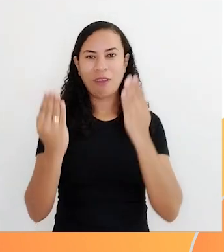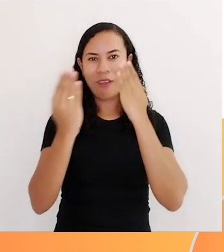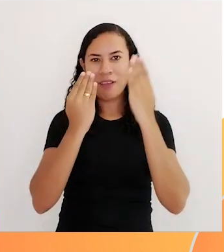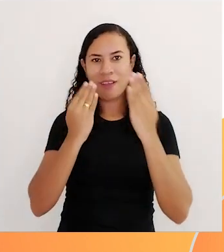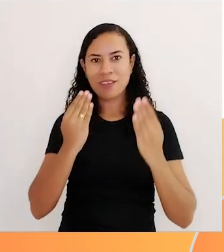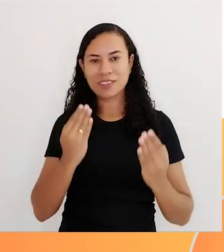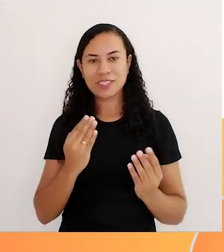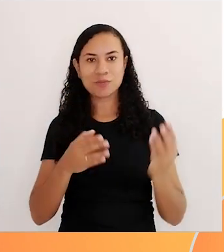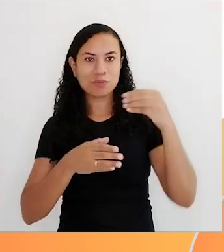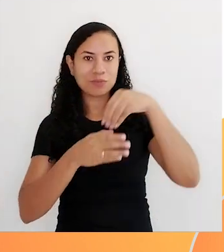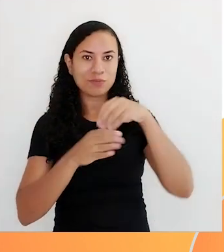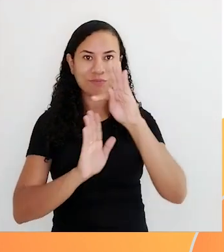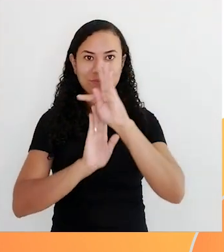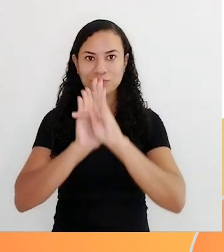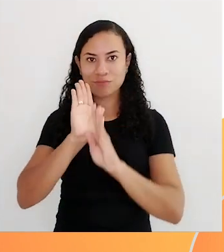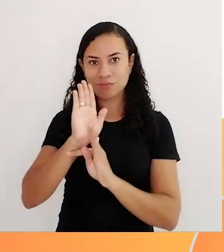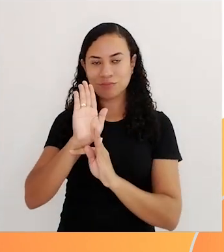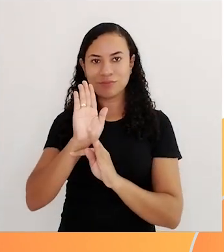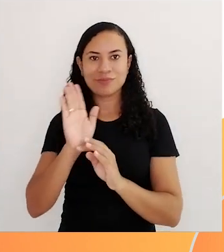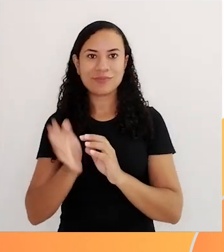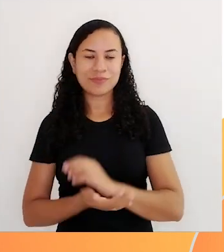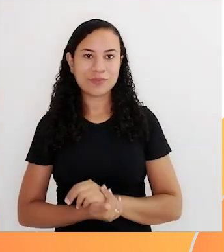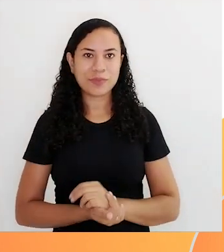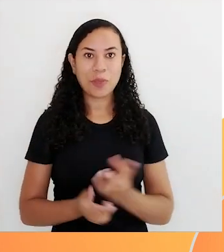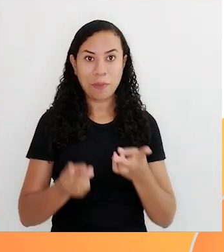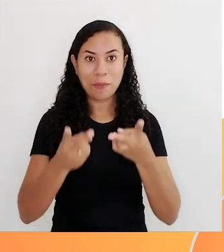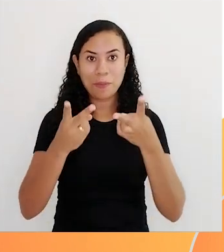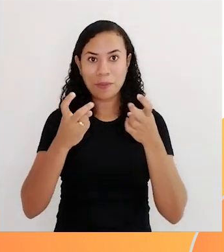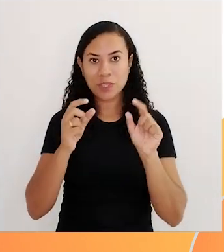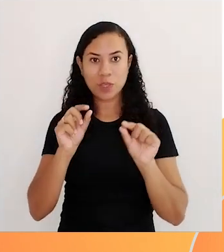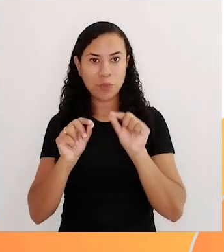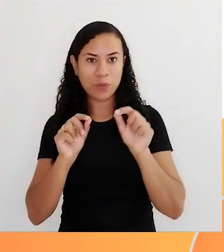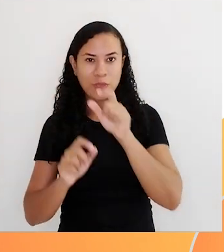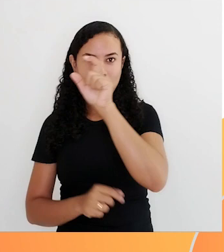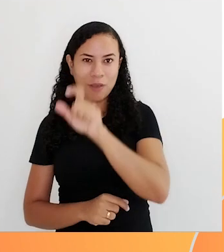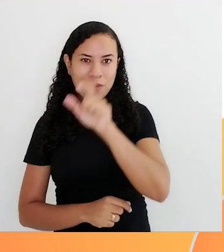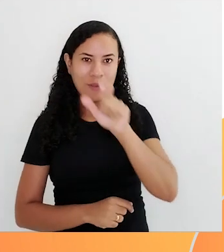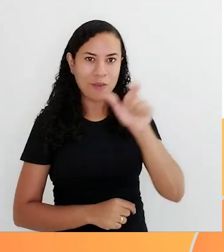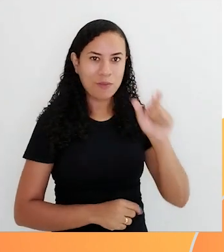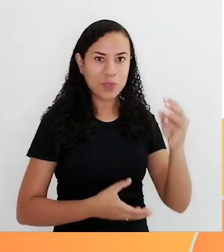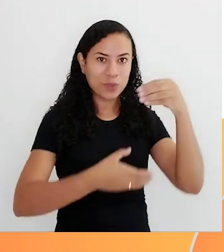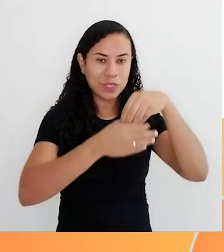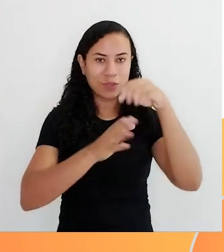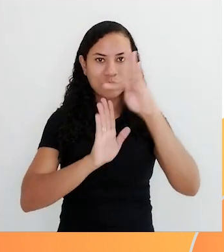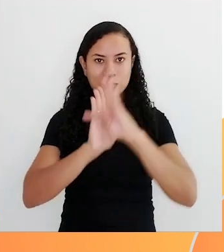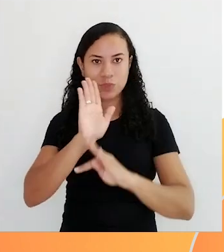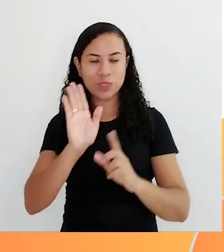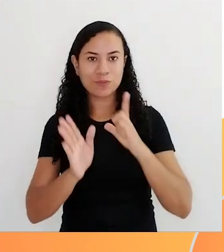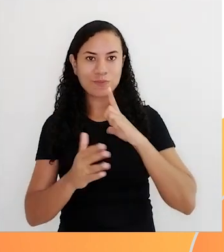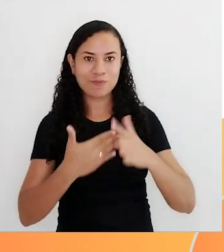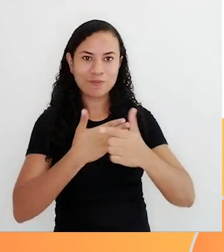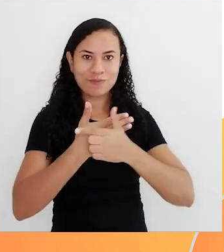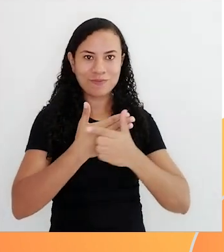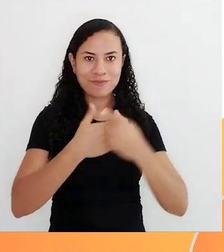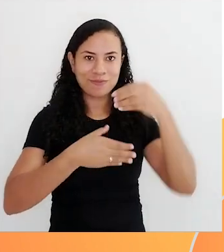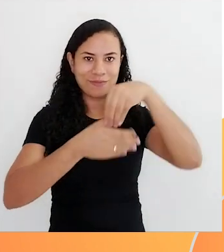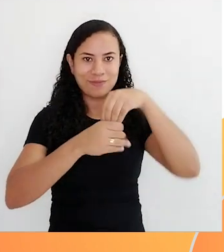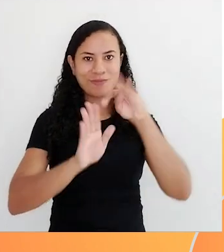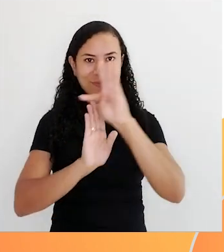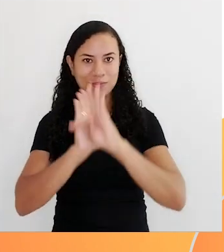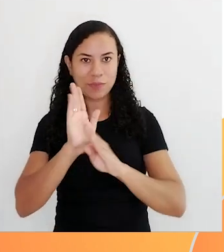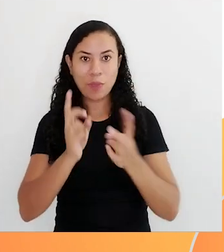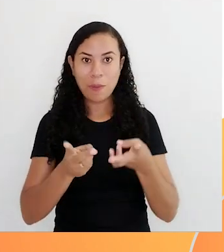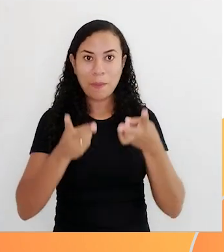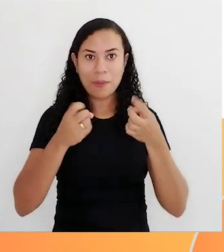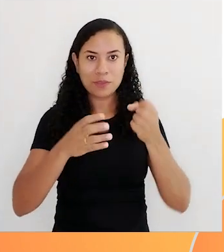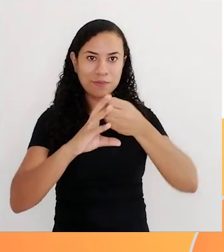criticidade presente no texto, diante das ações que as personagens desempenham ao longo do texto. Perceber